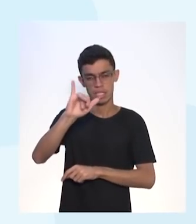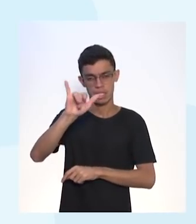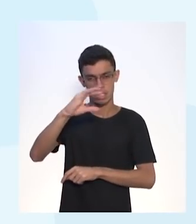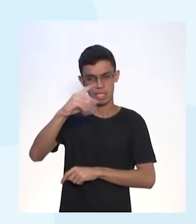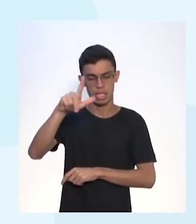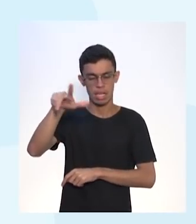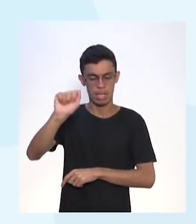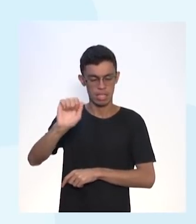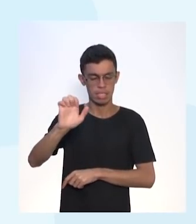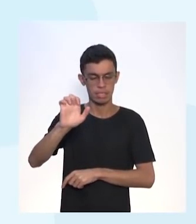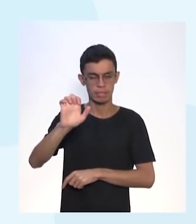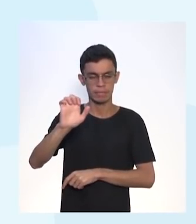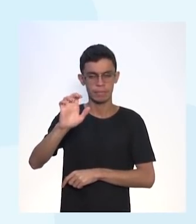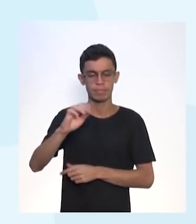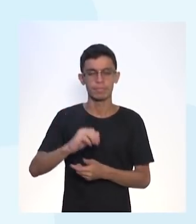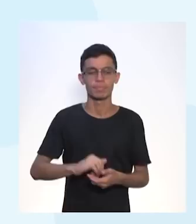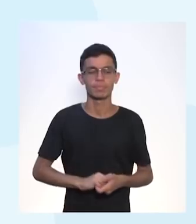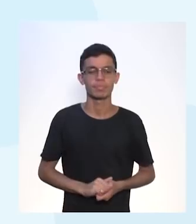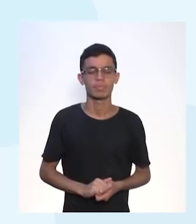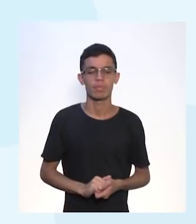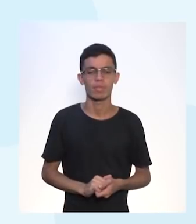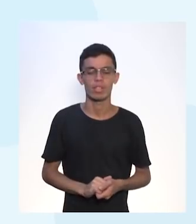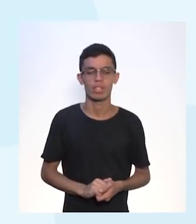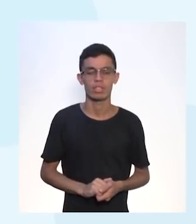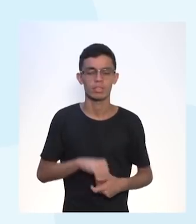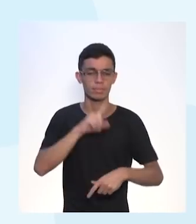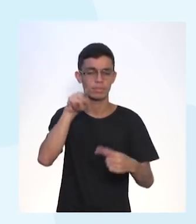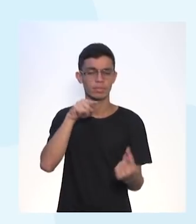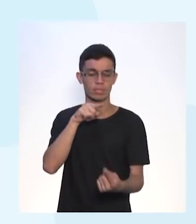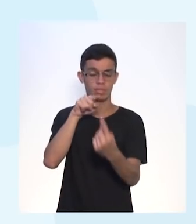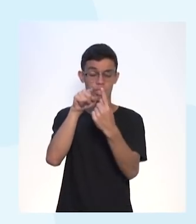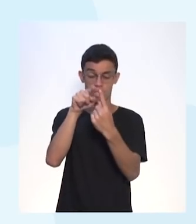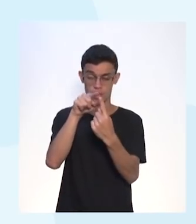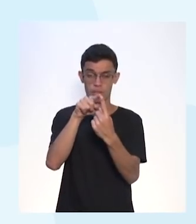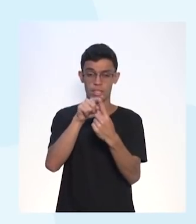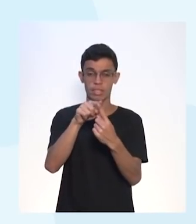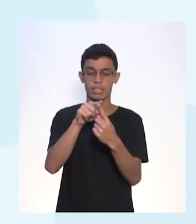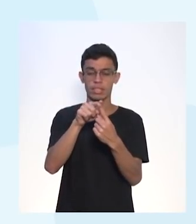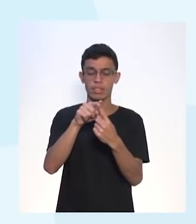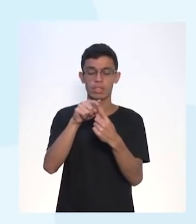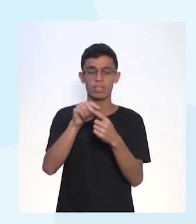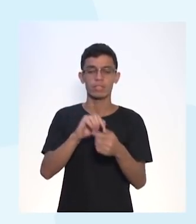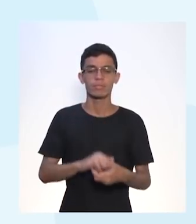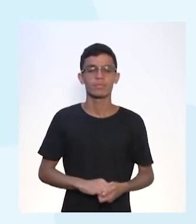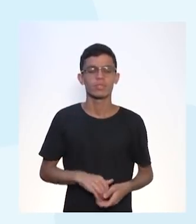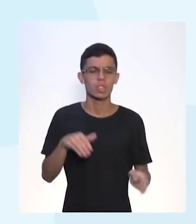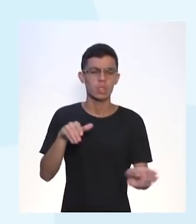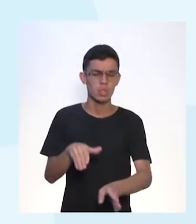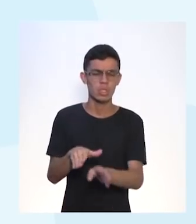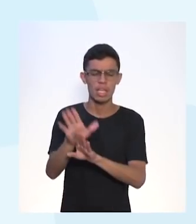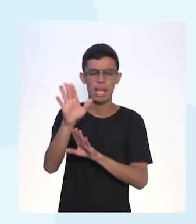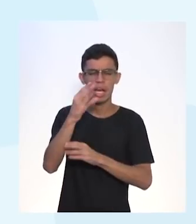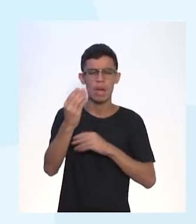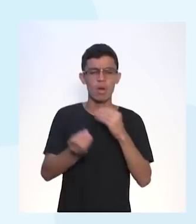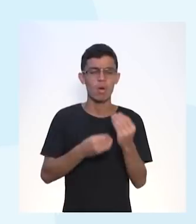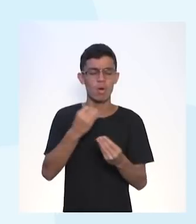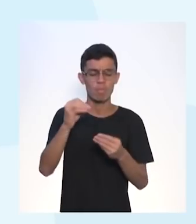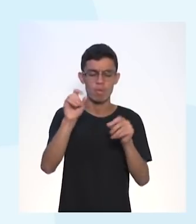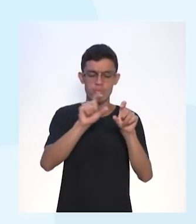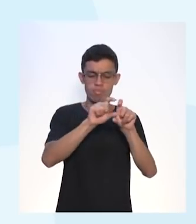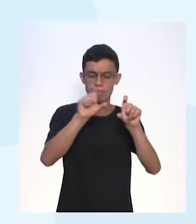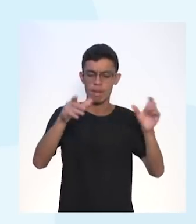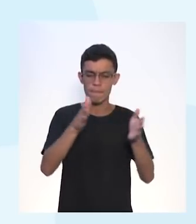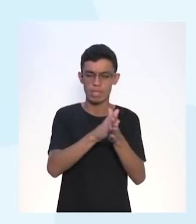de conscientização, mas também de orientação, de ordem,